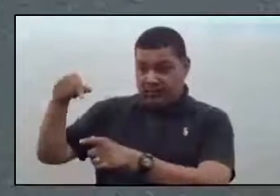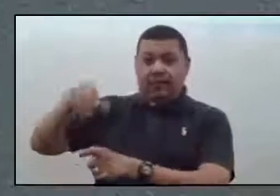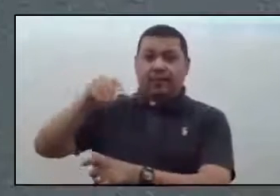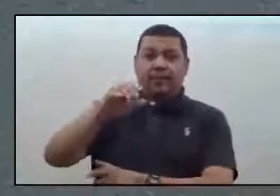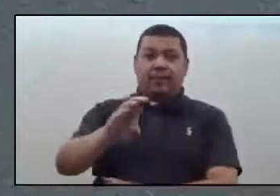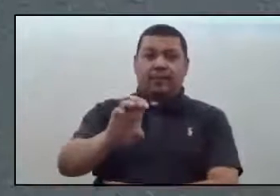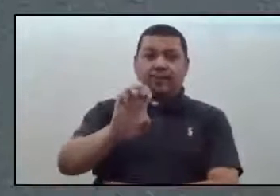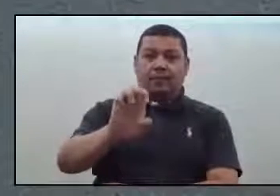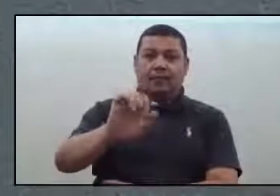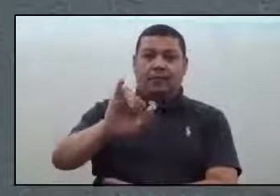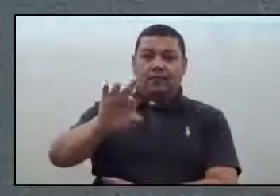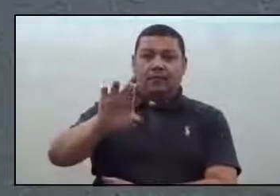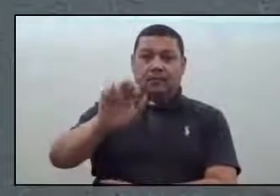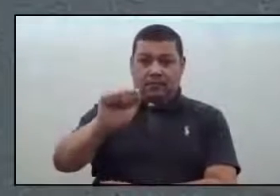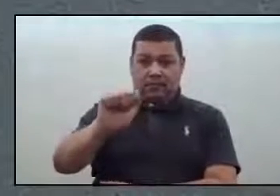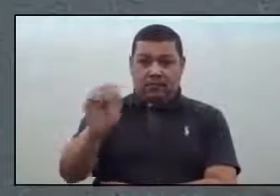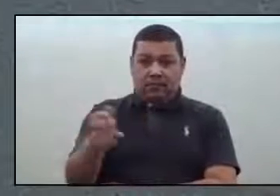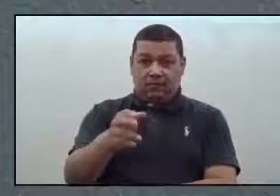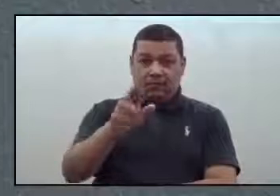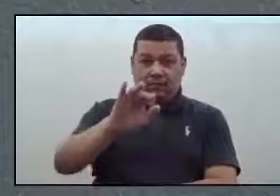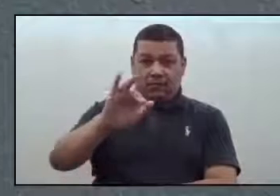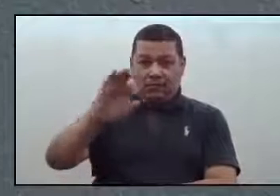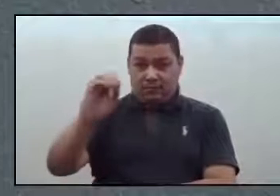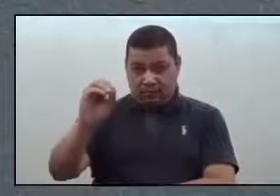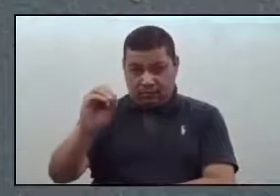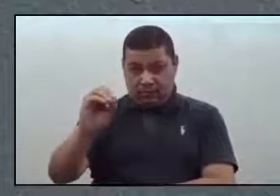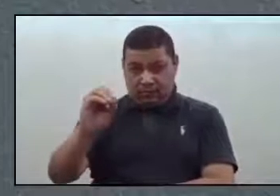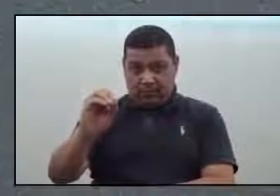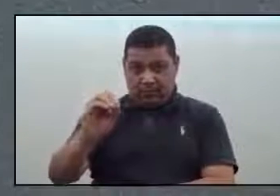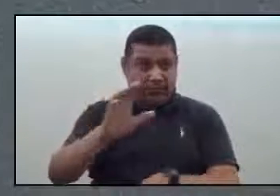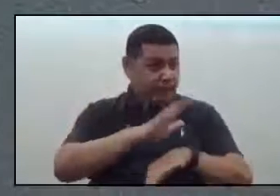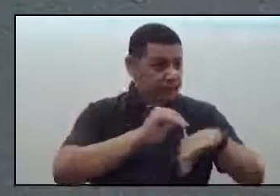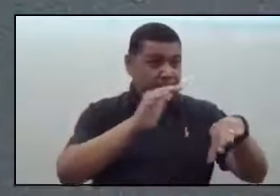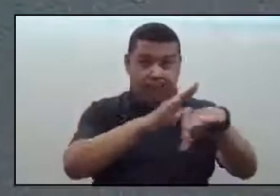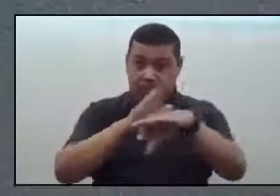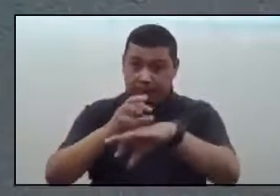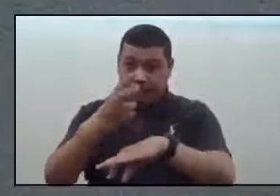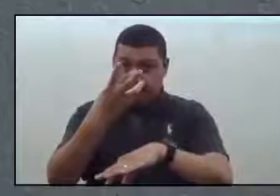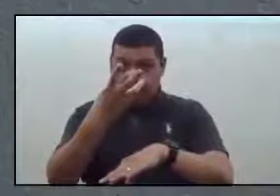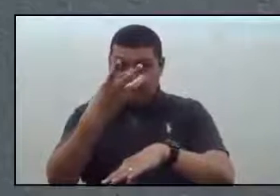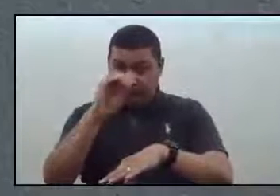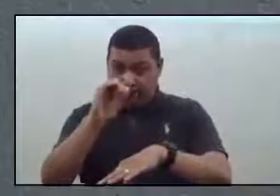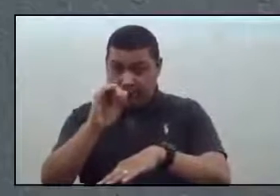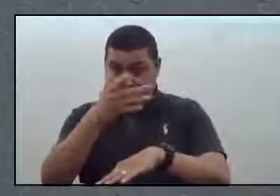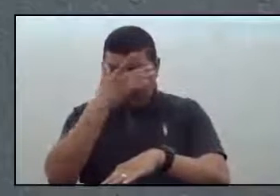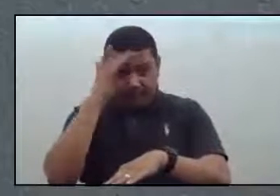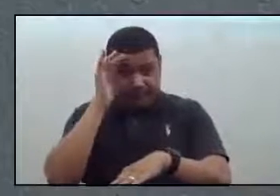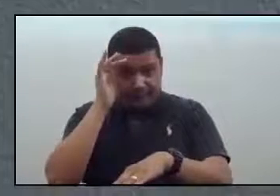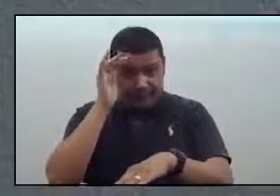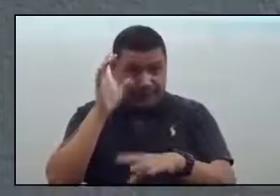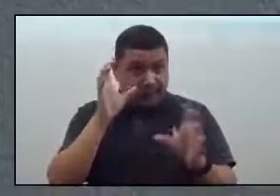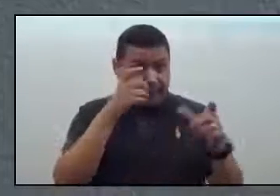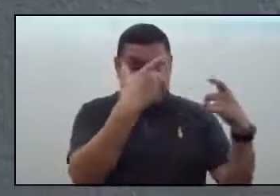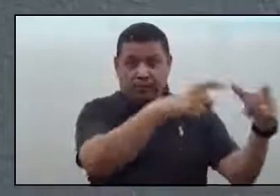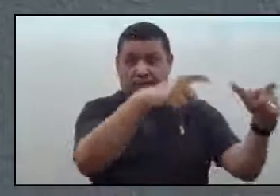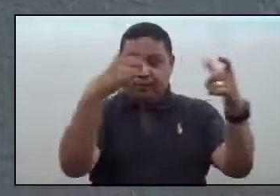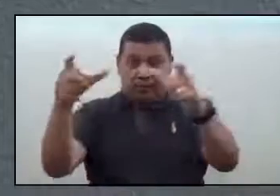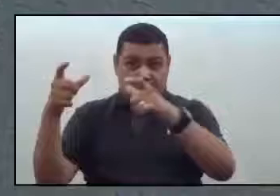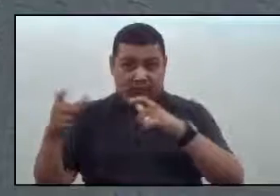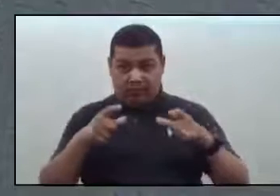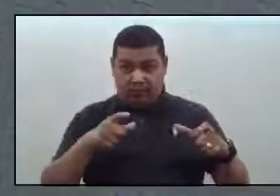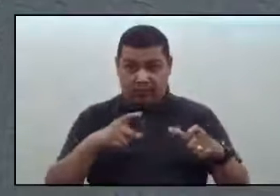de café robustas de 30 municípios de Rondônia, que concorreram a mais de 400 mil em prêmios.